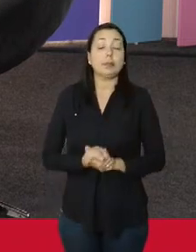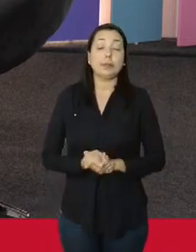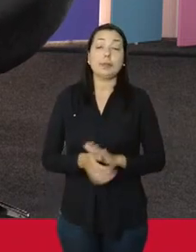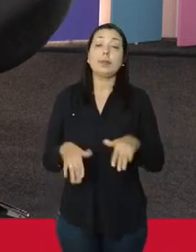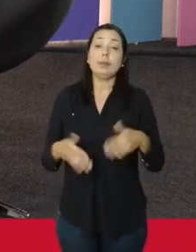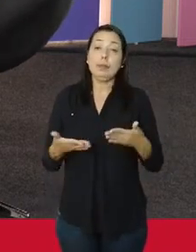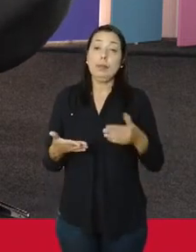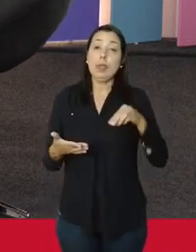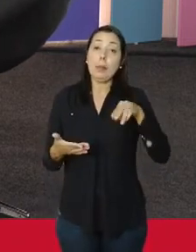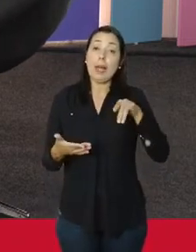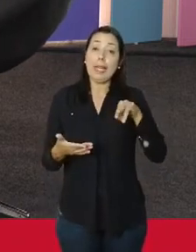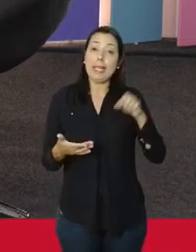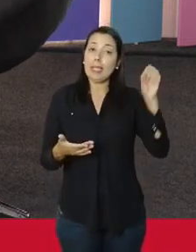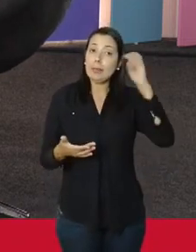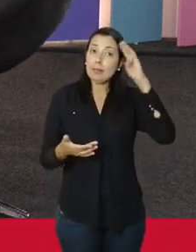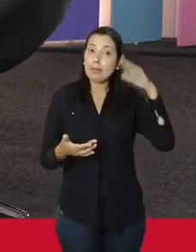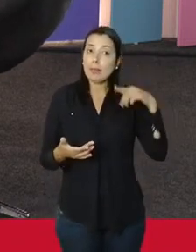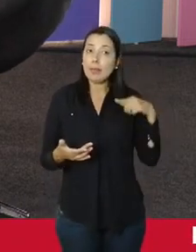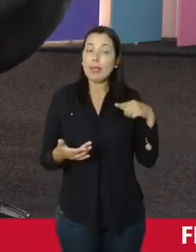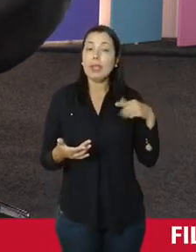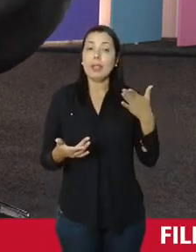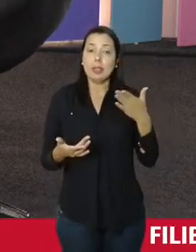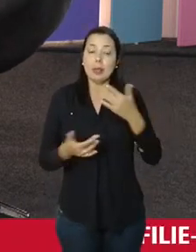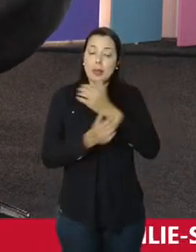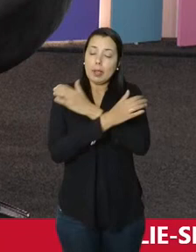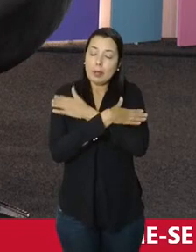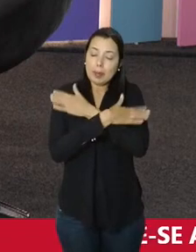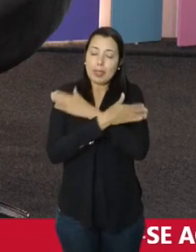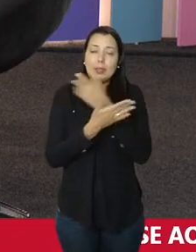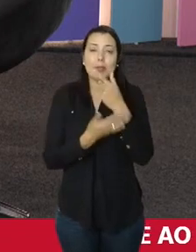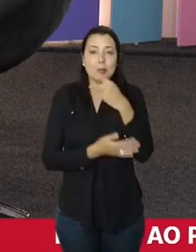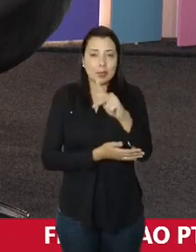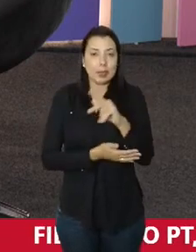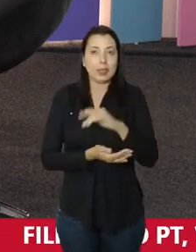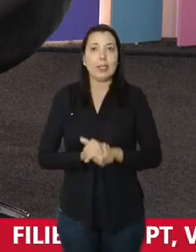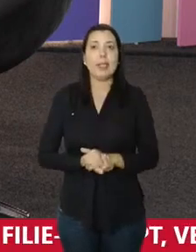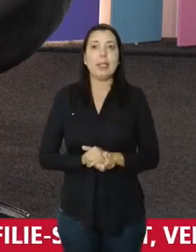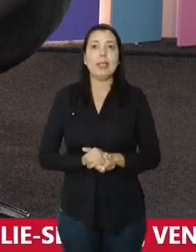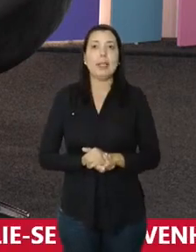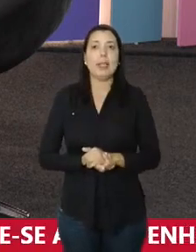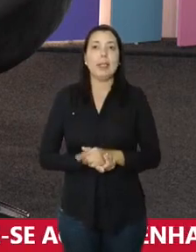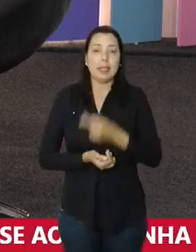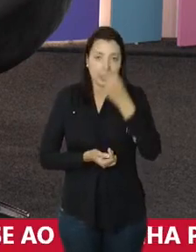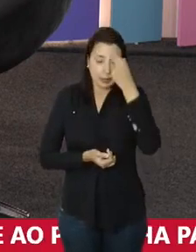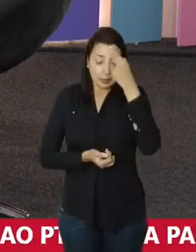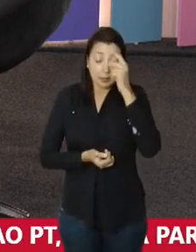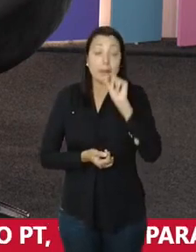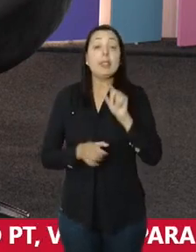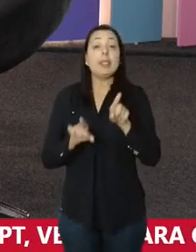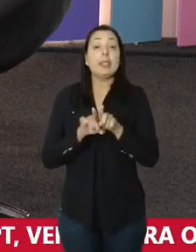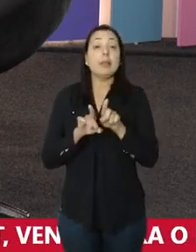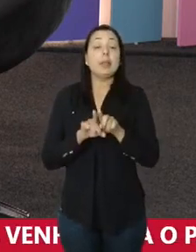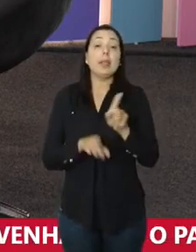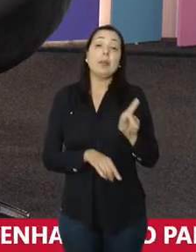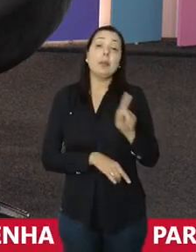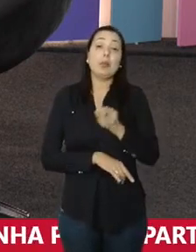Bom, Mariana, meu abraço aqui para você, meu abraço para a querida professora